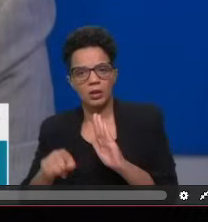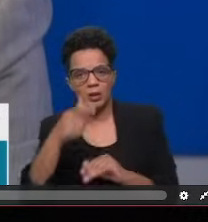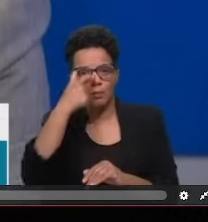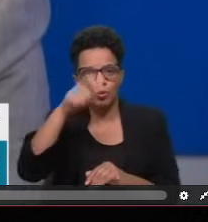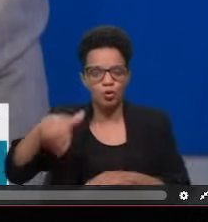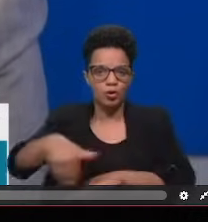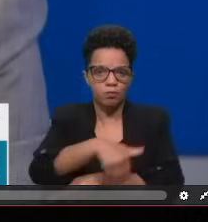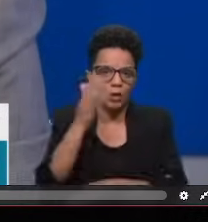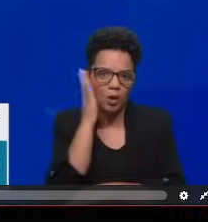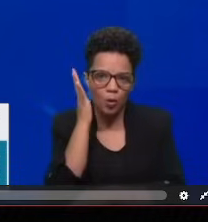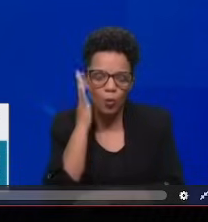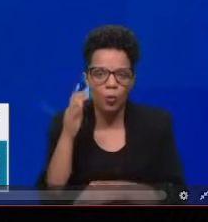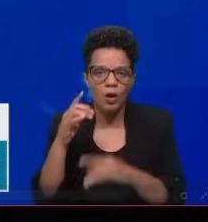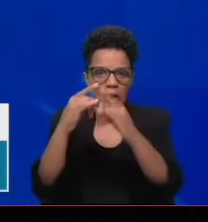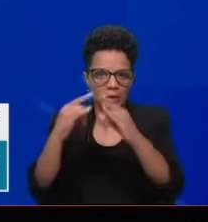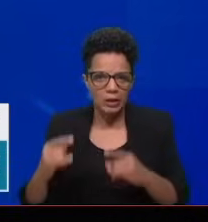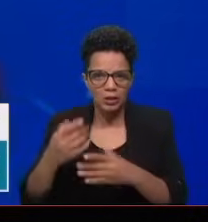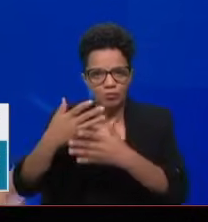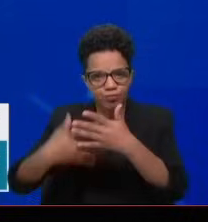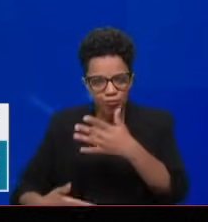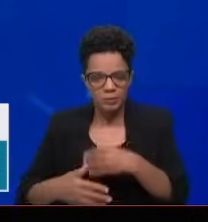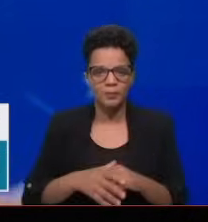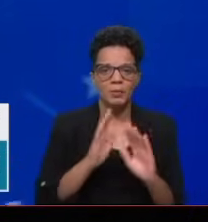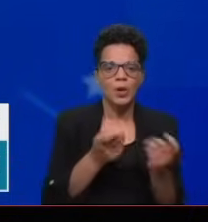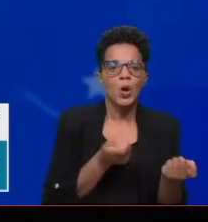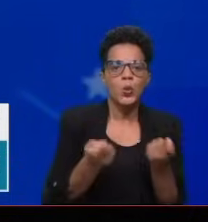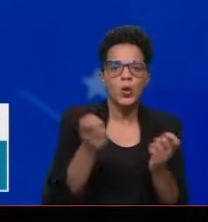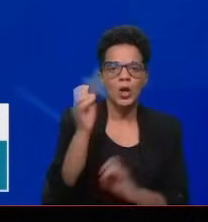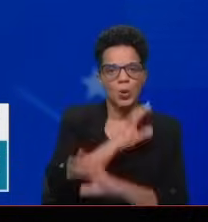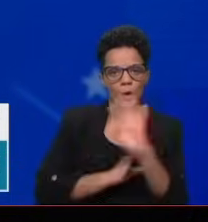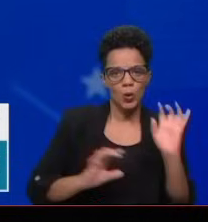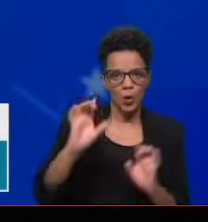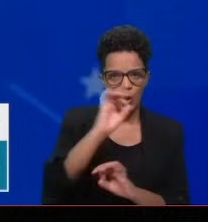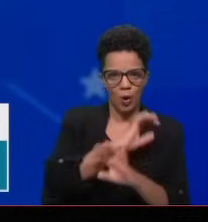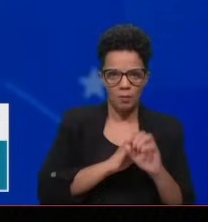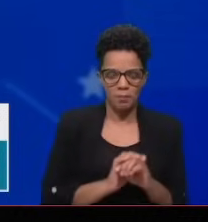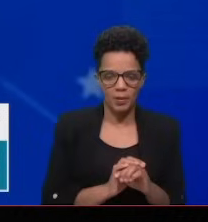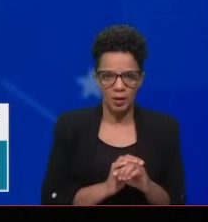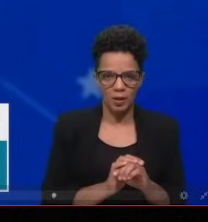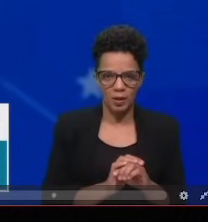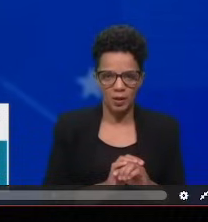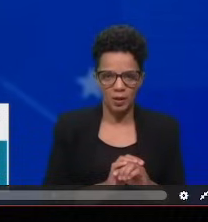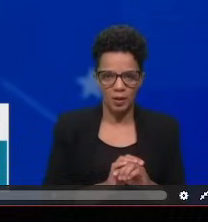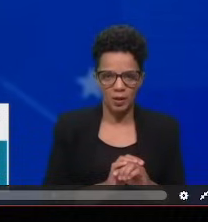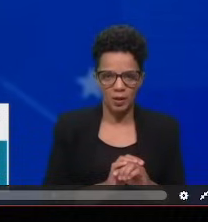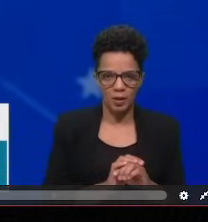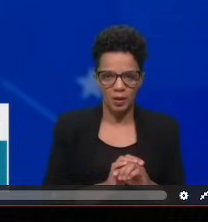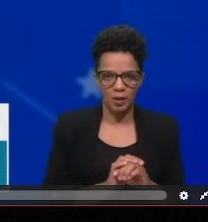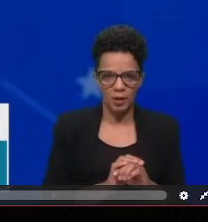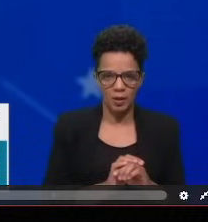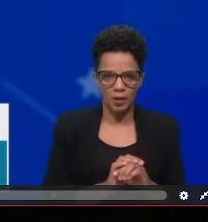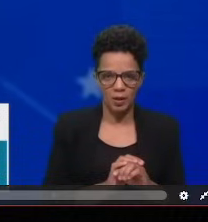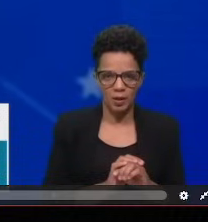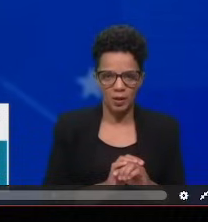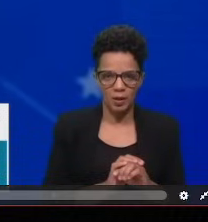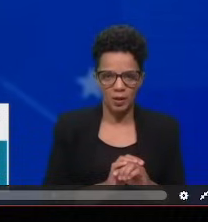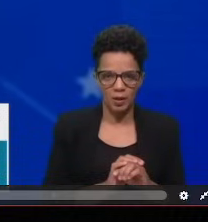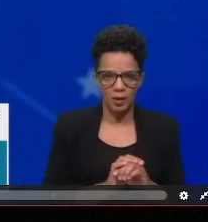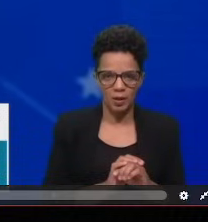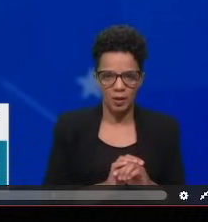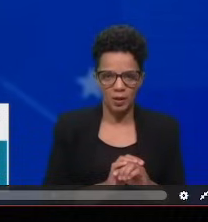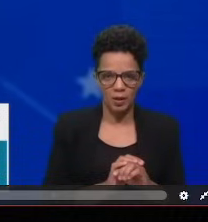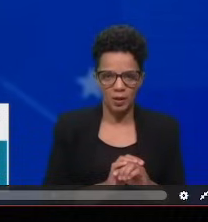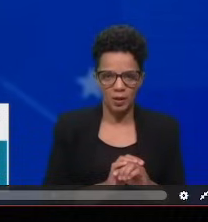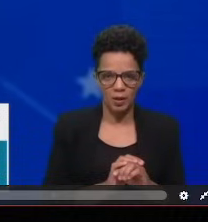ruas ter políticas Integradas primeiro temos que ter uma coordenação europeia não pode ser apenas uma coordenação portuguesa mas aquilo que eu digo Imaginem grande parte das